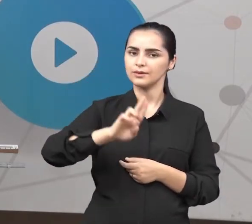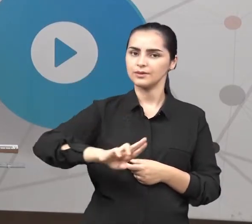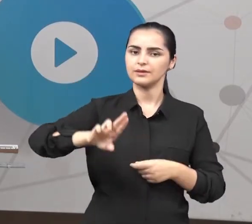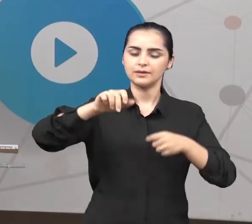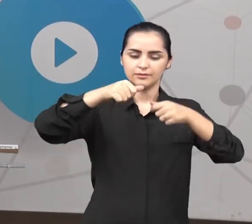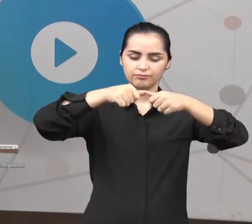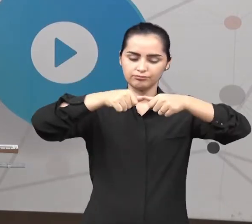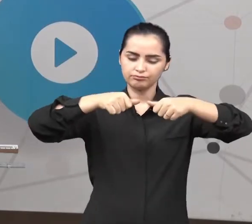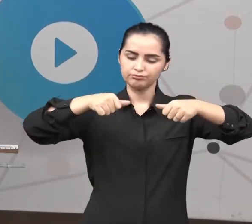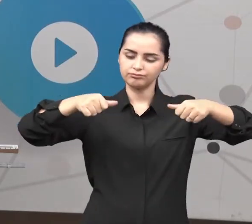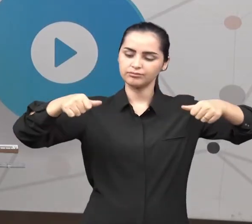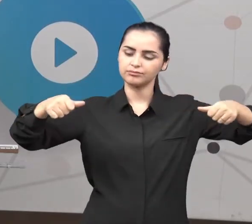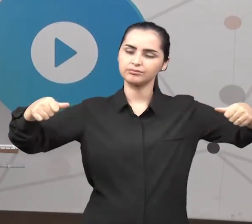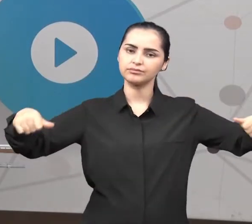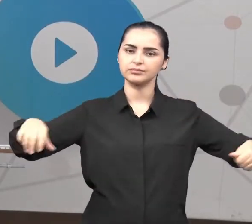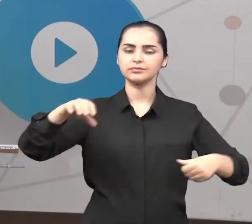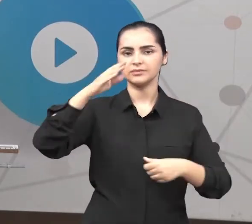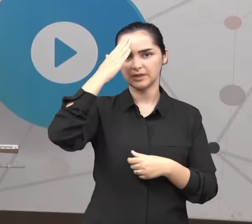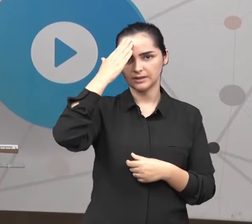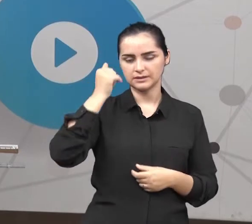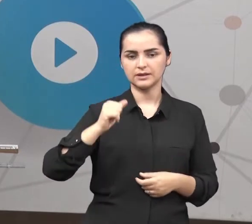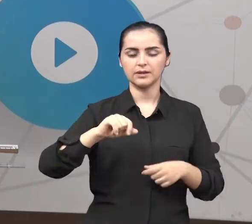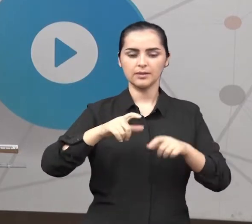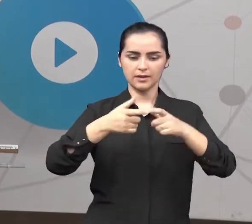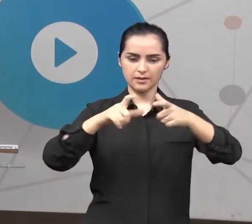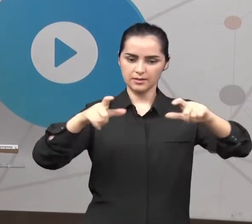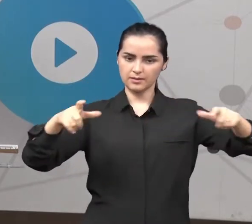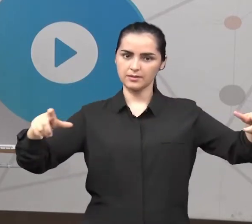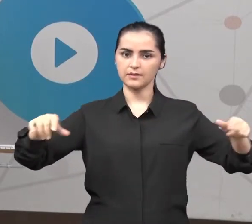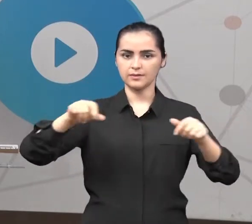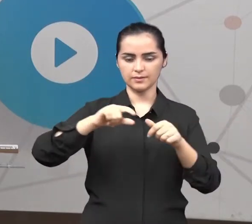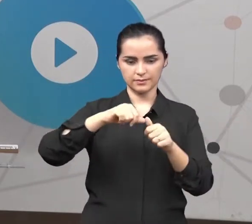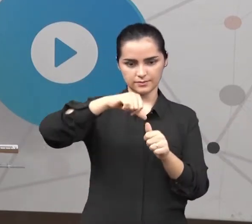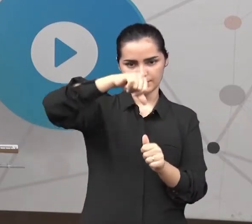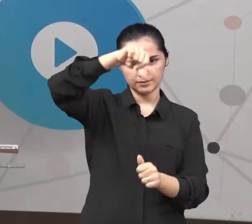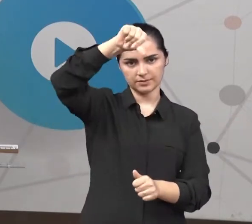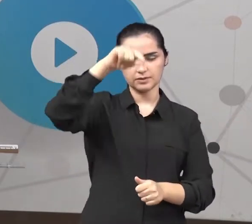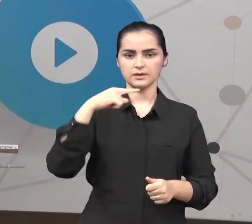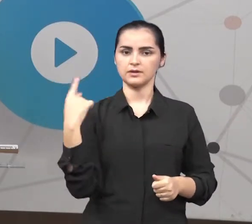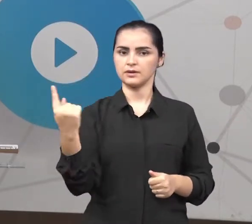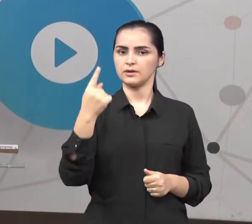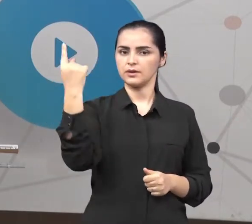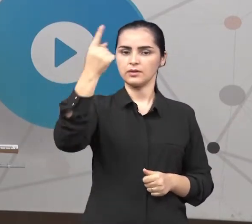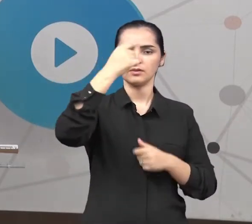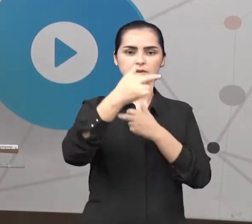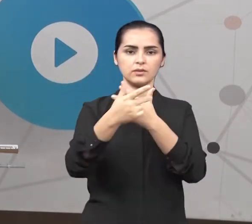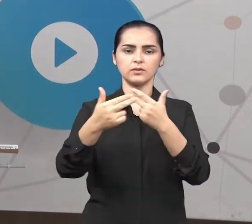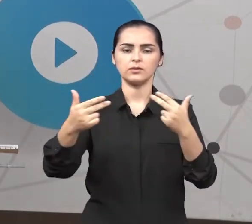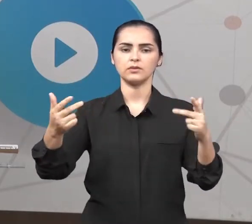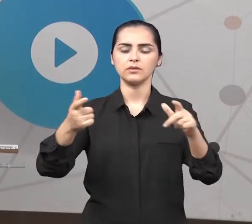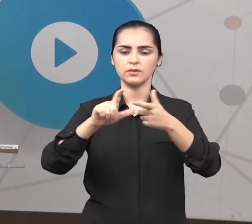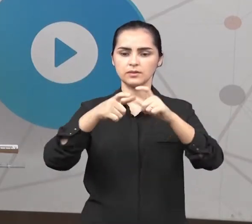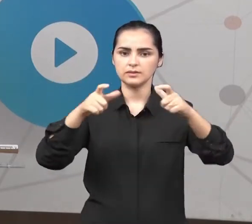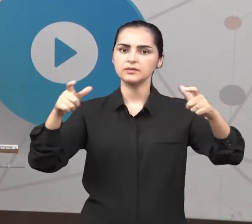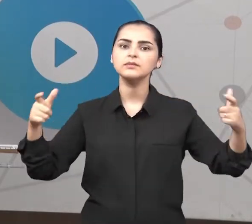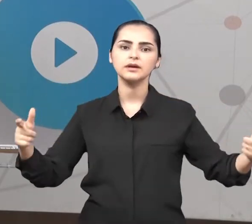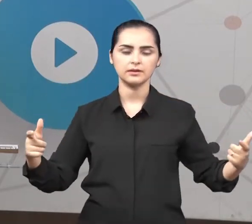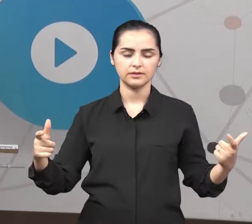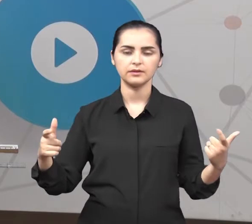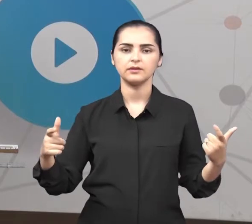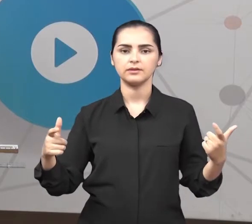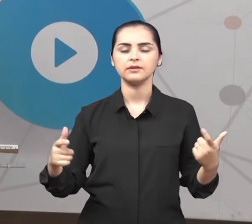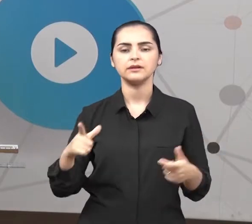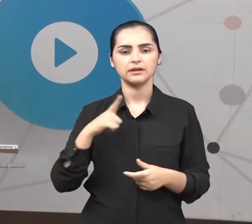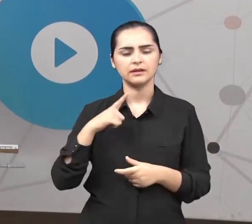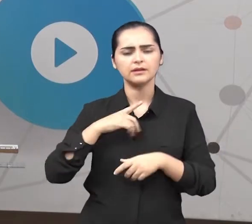trena para medir a largura e a altura de coisas um pouco maiores que passam de